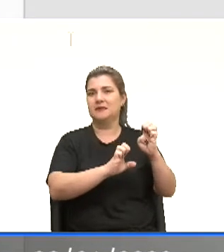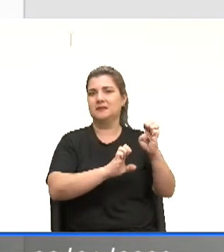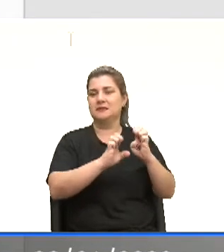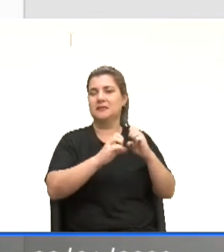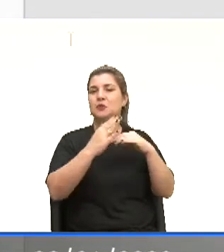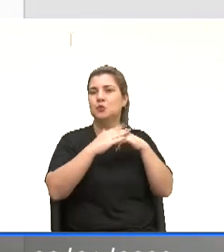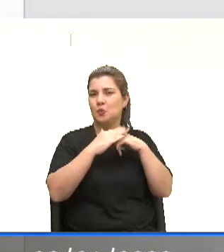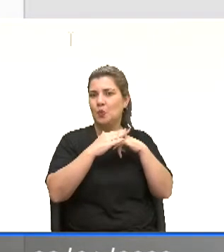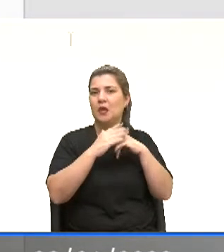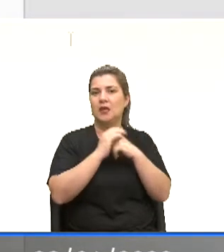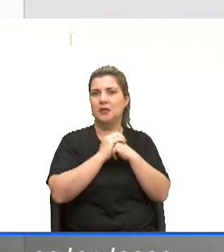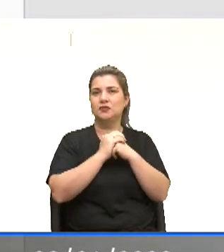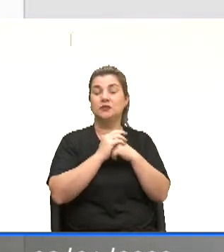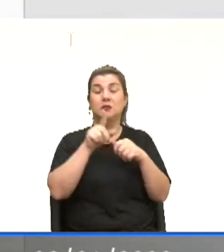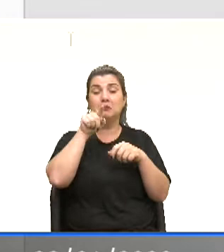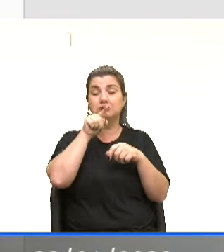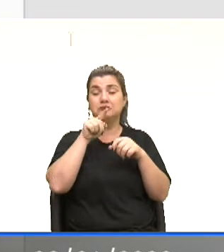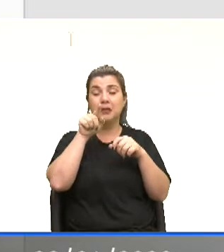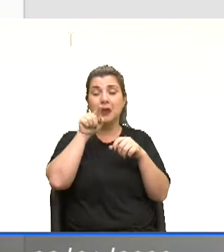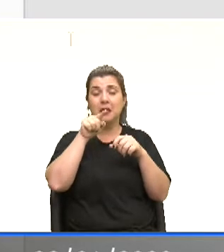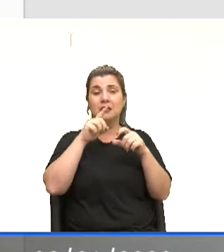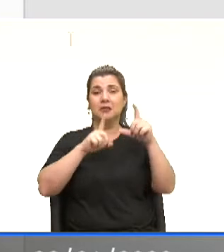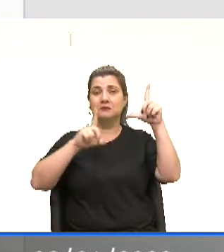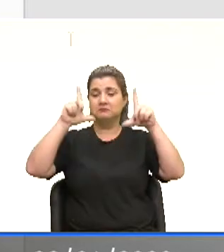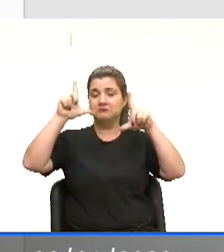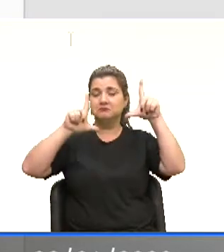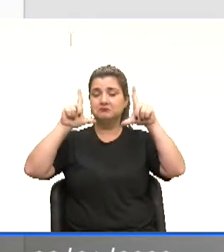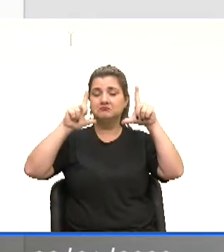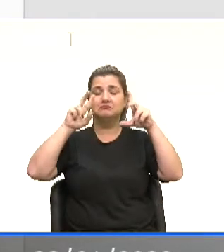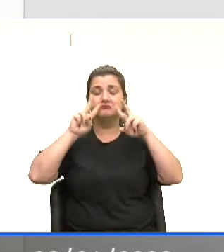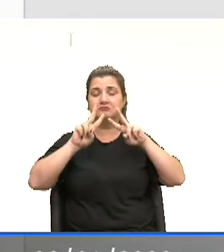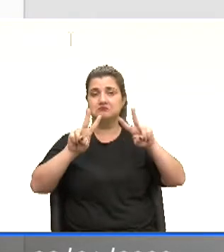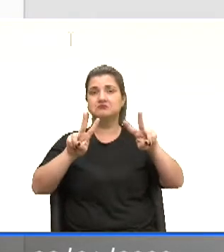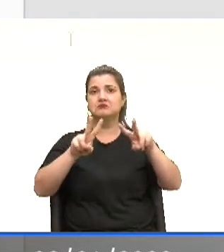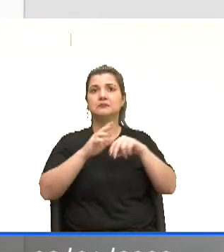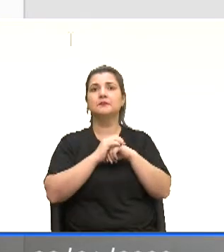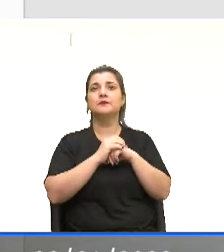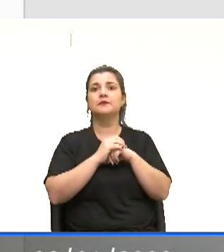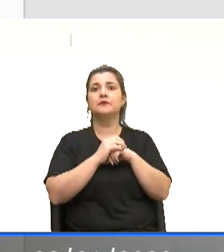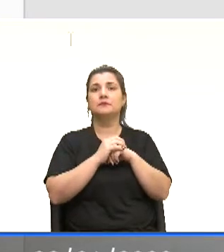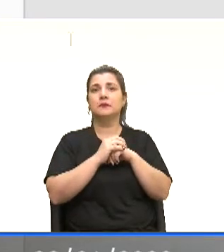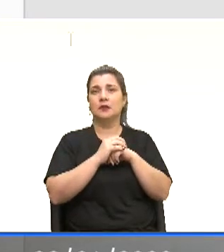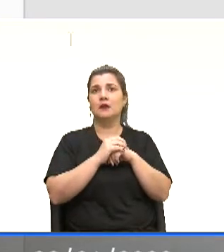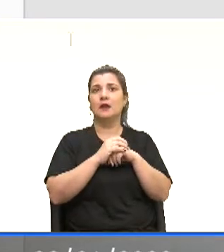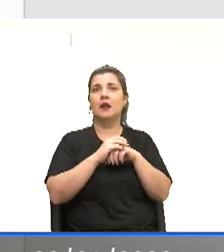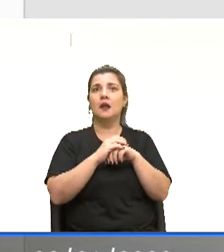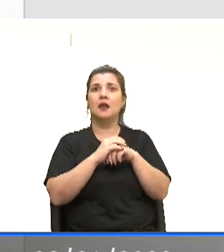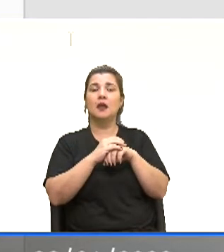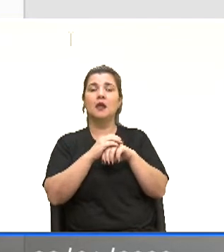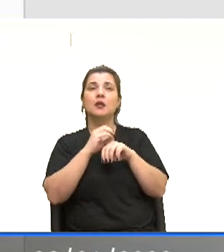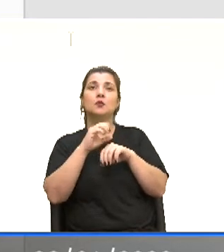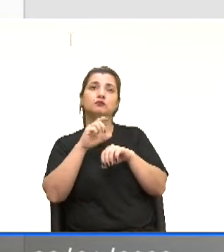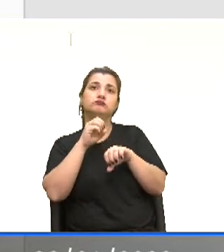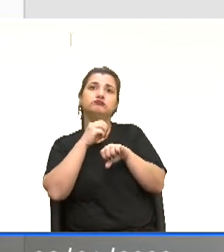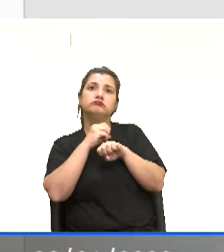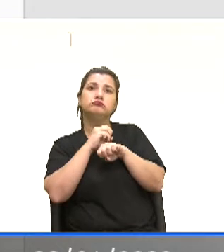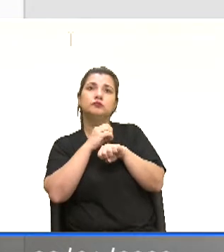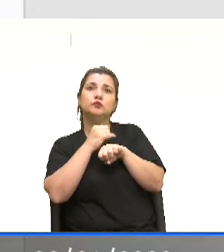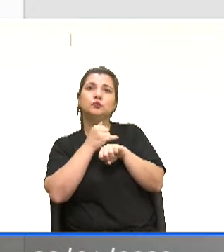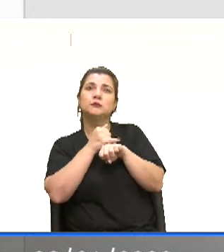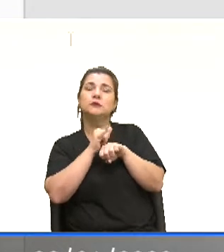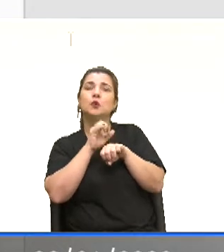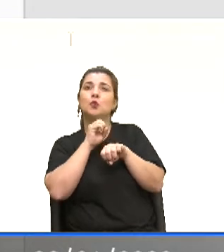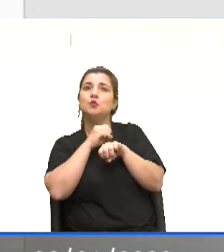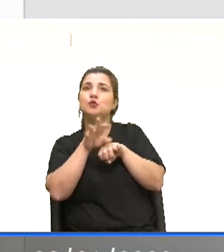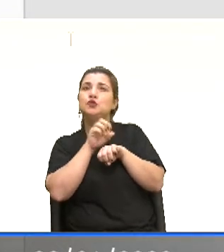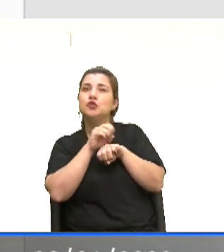vendo nos próprios decretos, portarias, né, recomendando a observação de um distanciamento mínimo entre